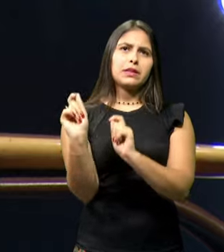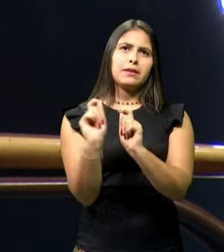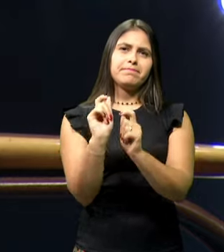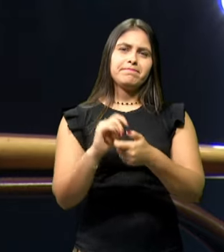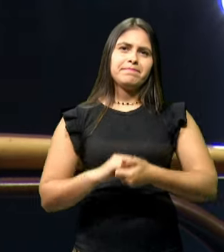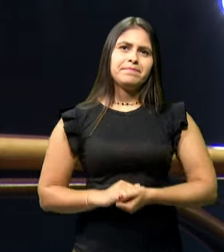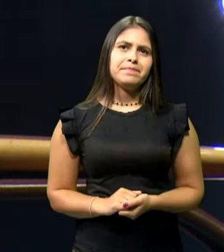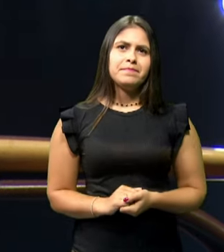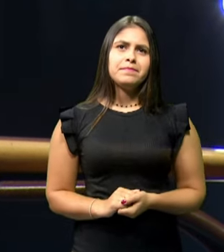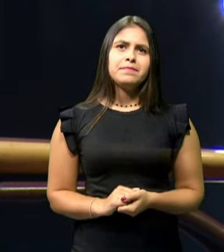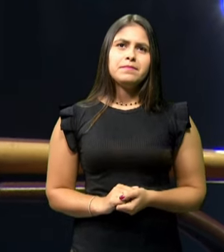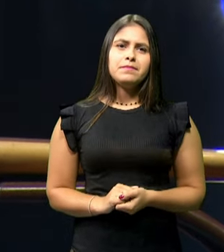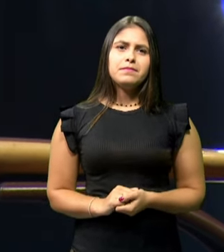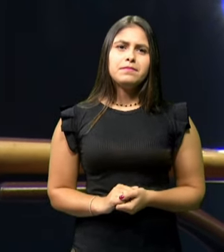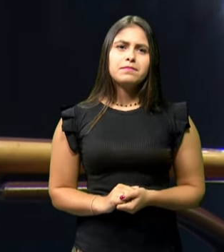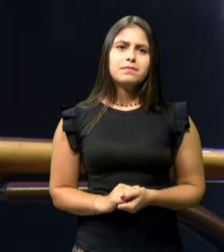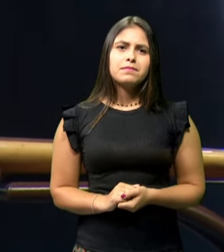diz assim: